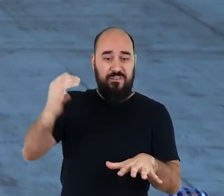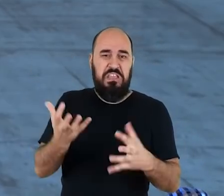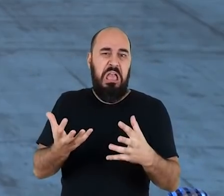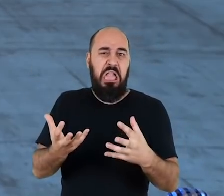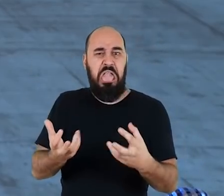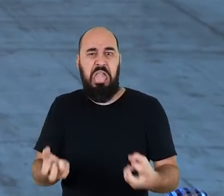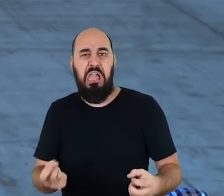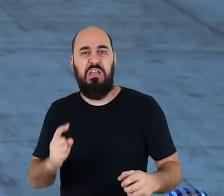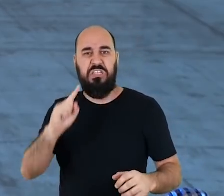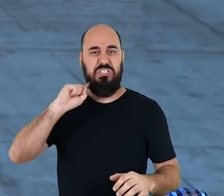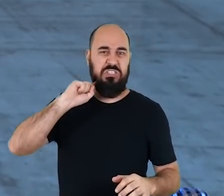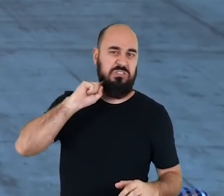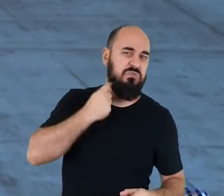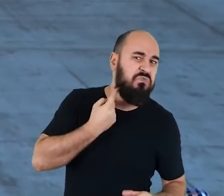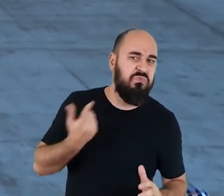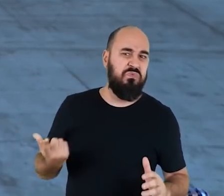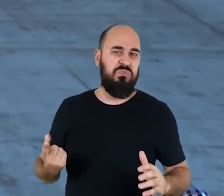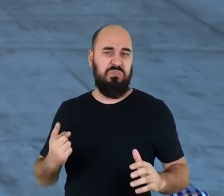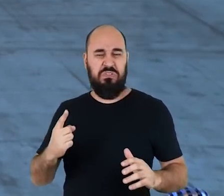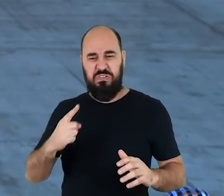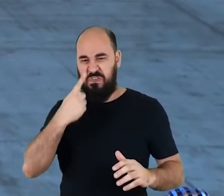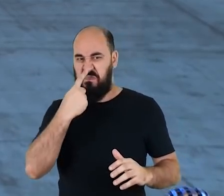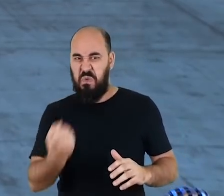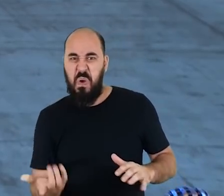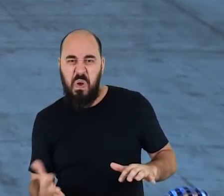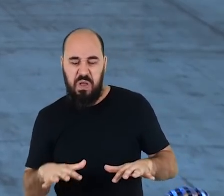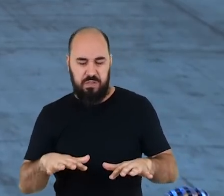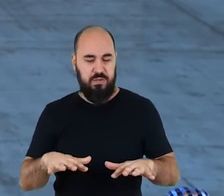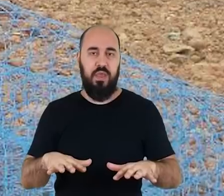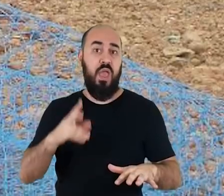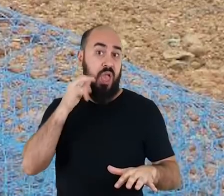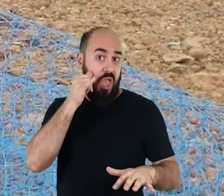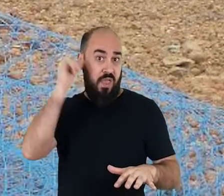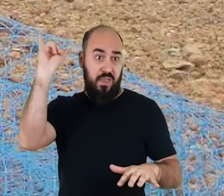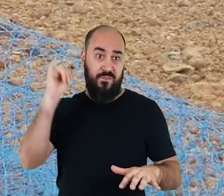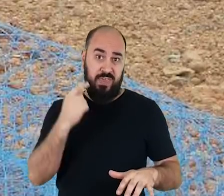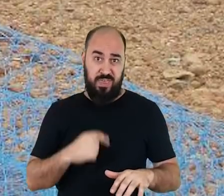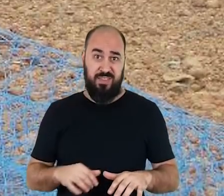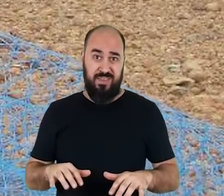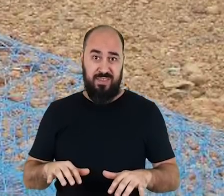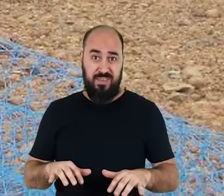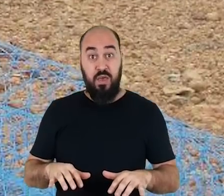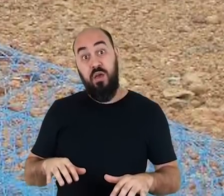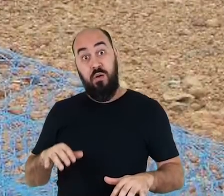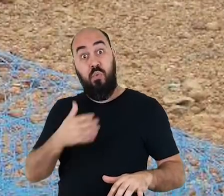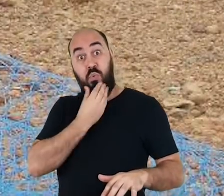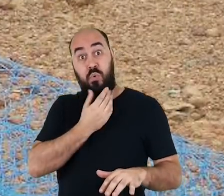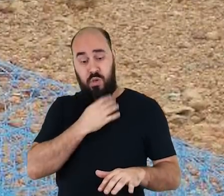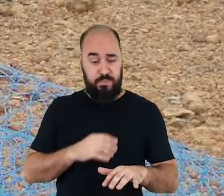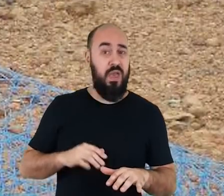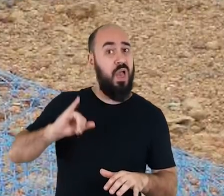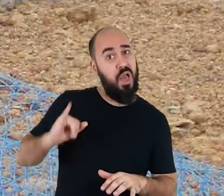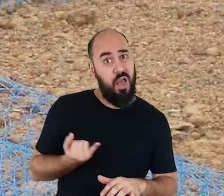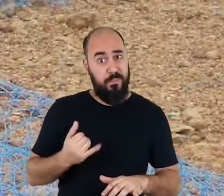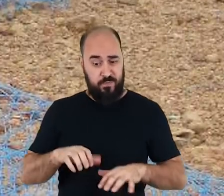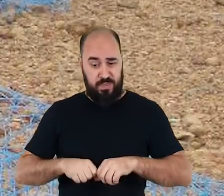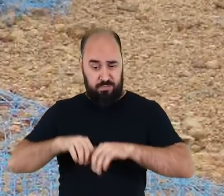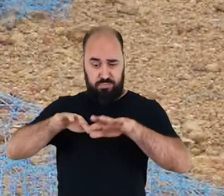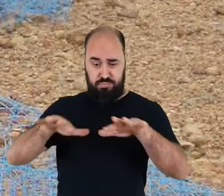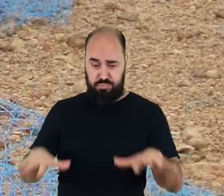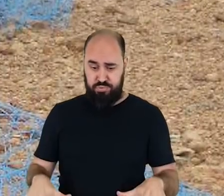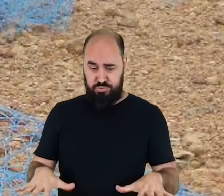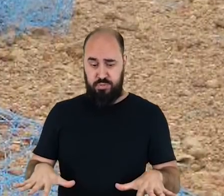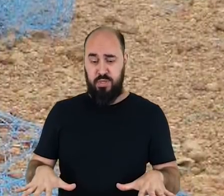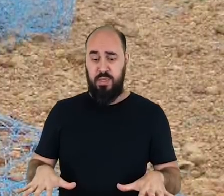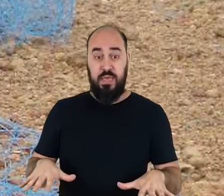fossem guardadas molhadas e terminassem apodrecendo. Muitas vezes o pescador aproveita esses momentos